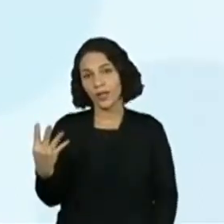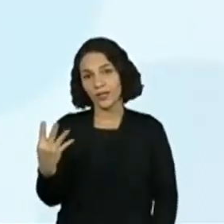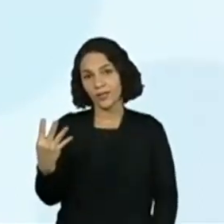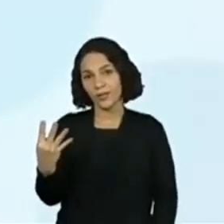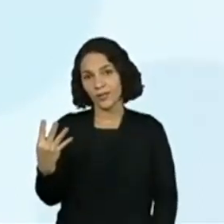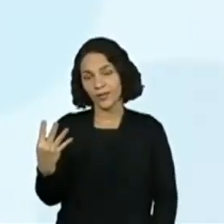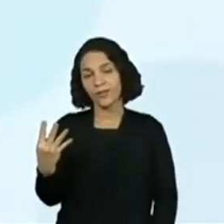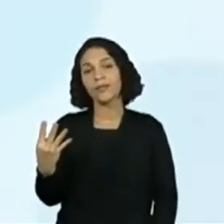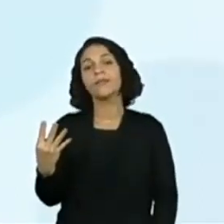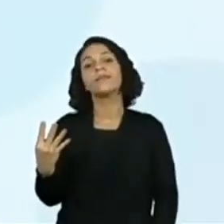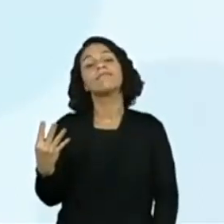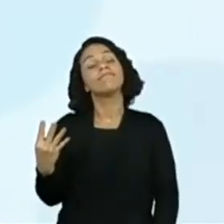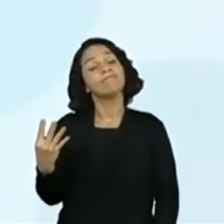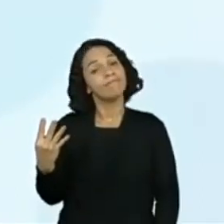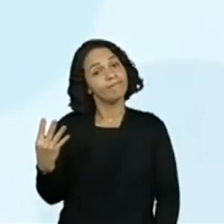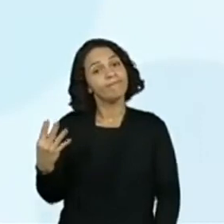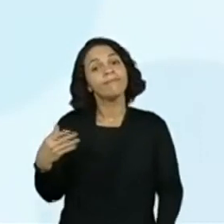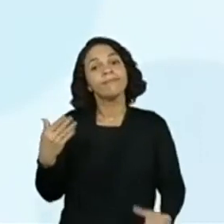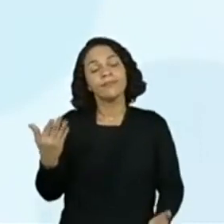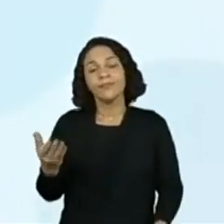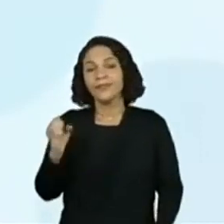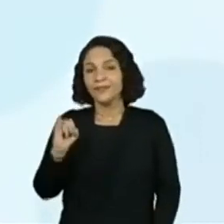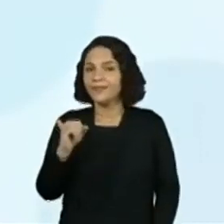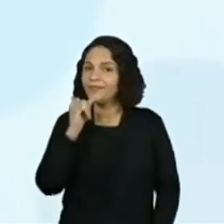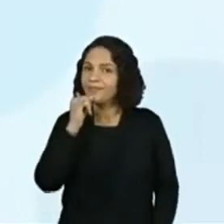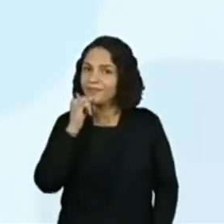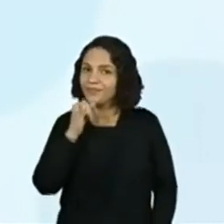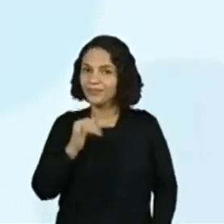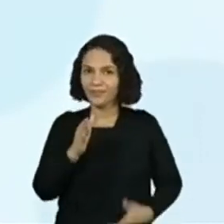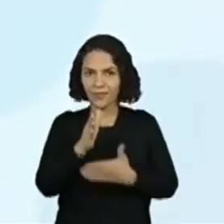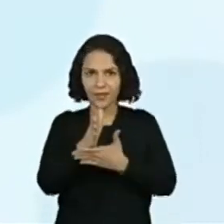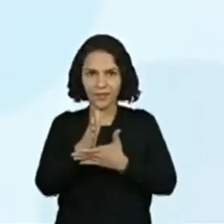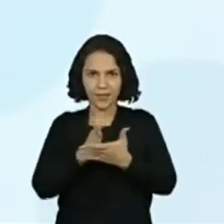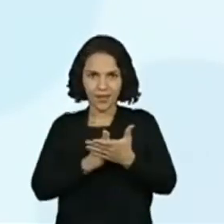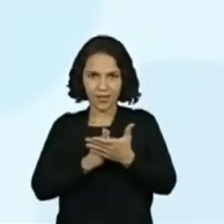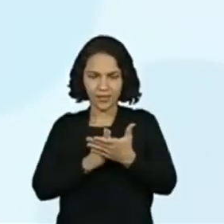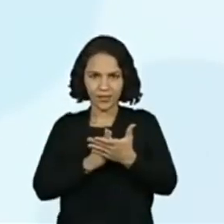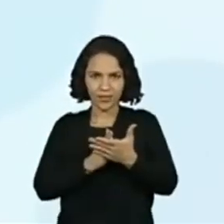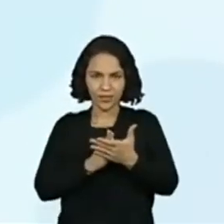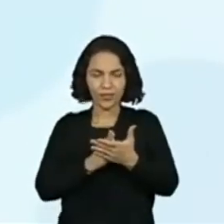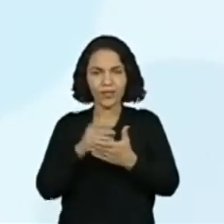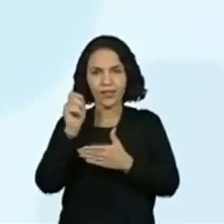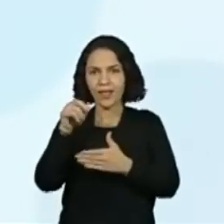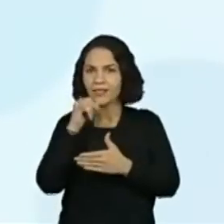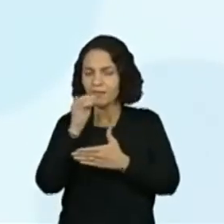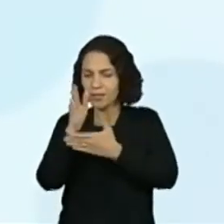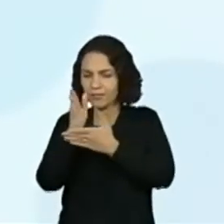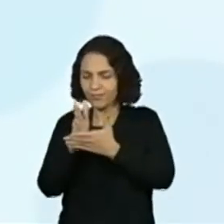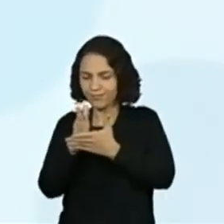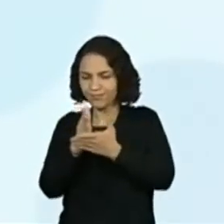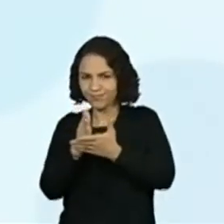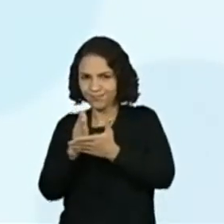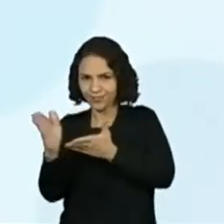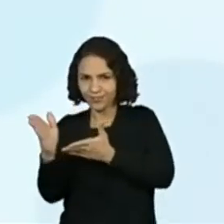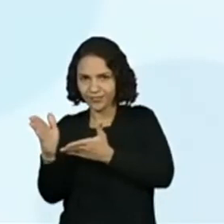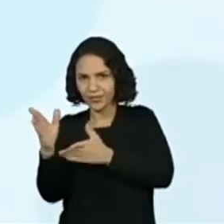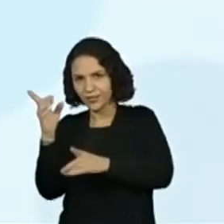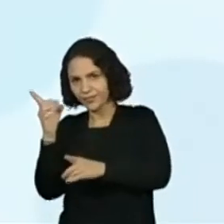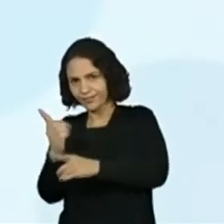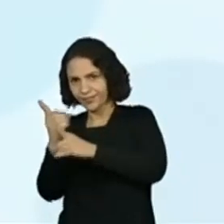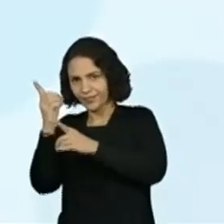eles apontaram ali que se nós pensarmos em metade, descobrirmos o valor dessas 4 vezes o